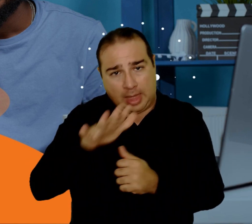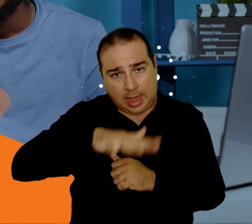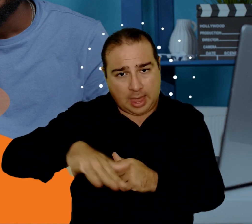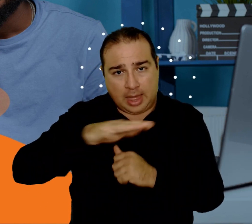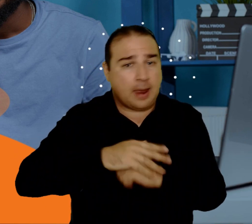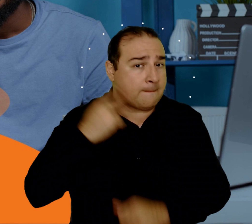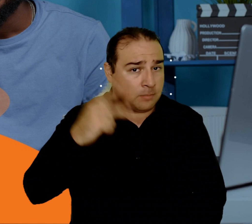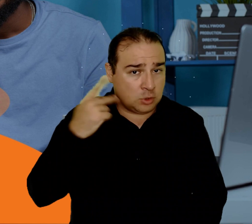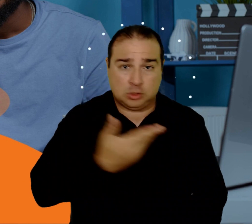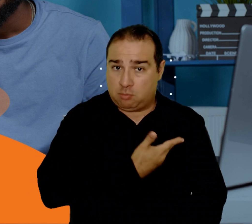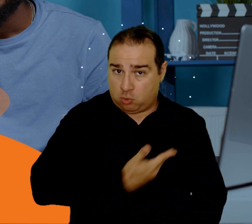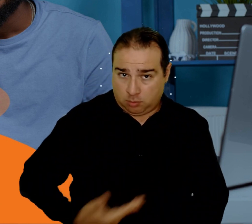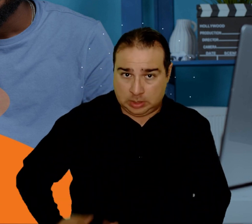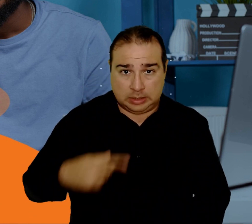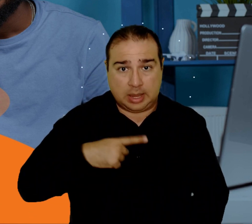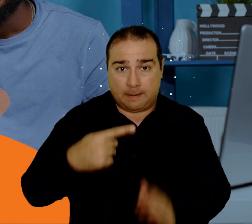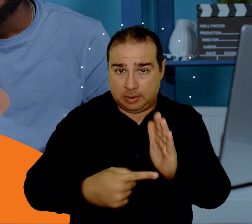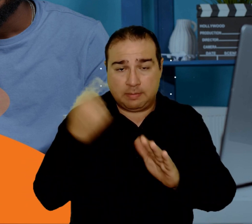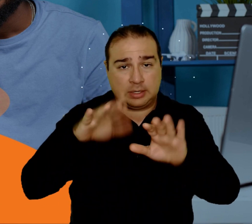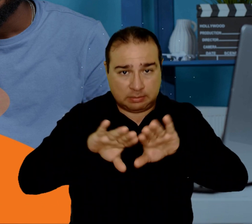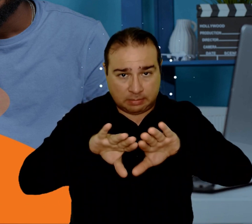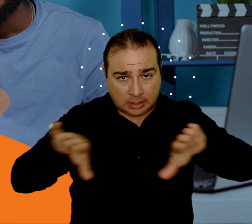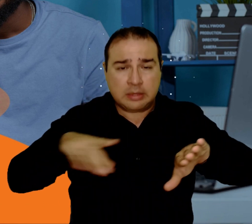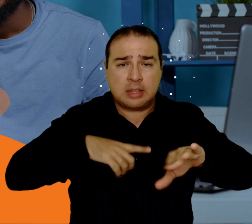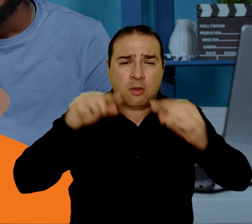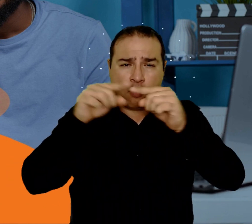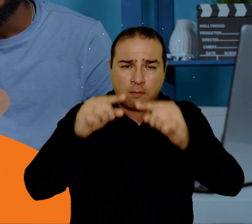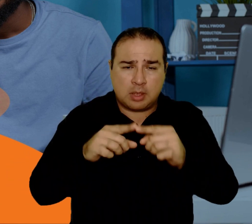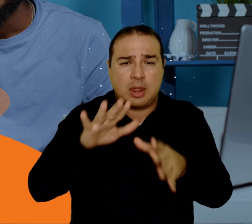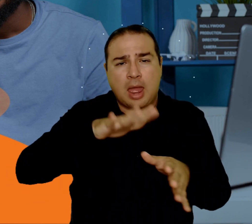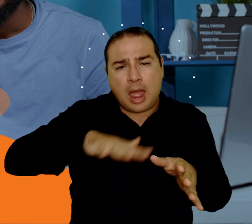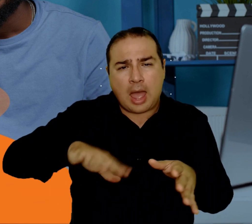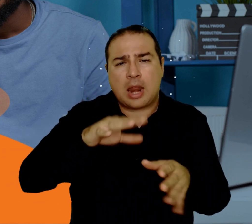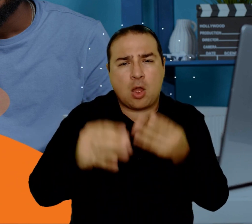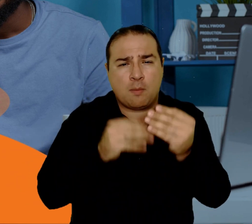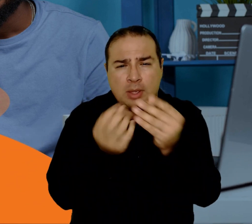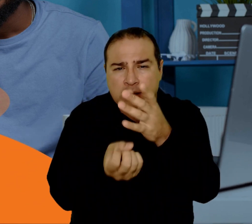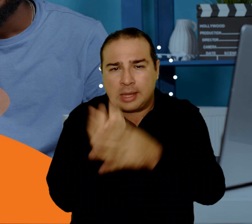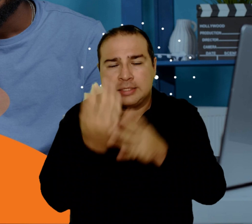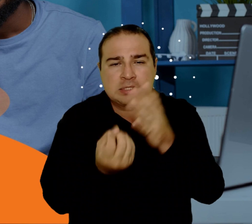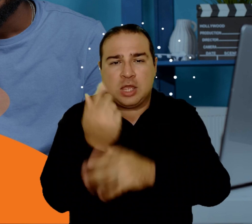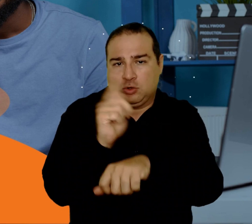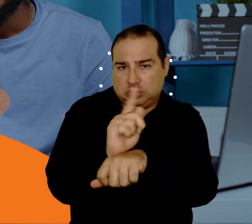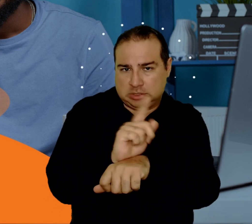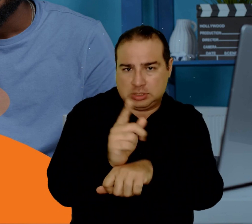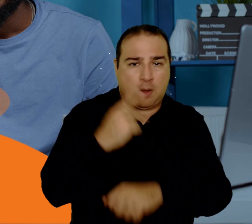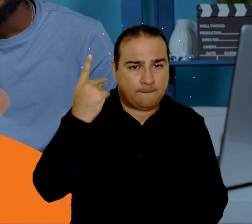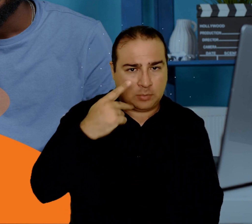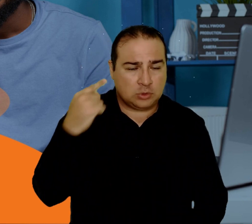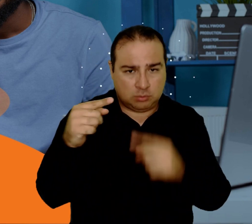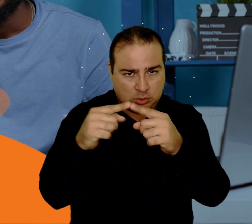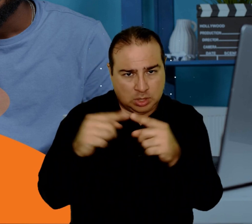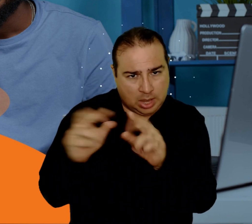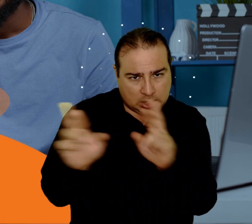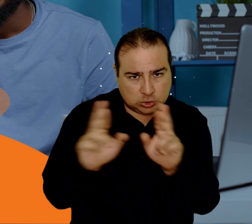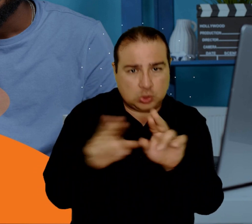lugar, na área das políticas públicas, né? Então, essa é a primeira dimensão, que se refere aos aspectos de criação e gestão de